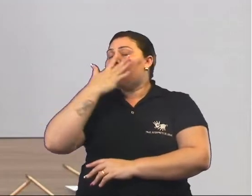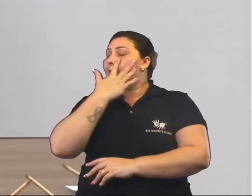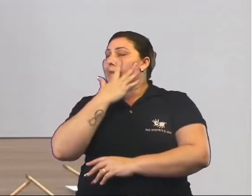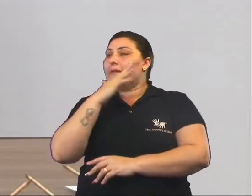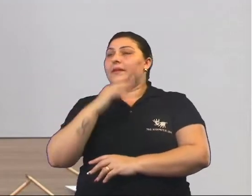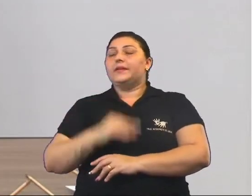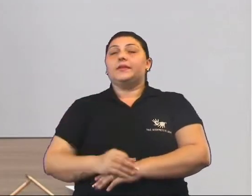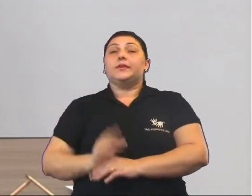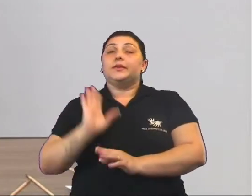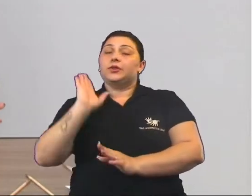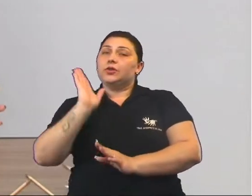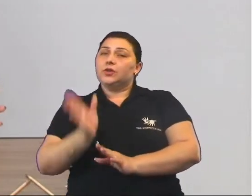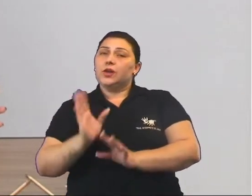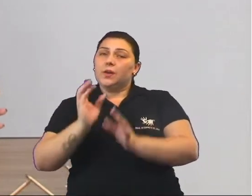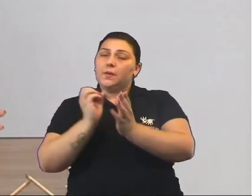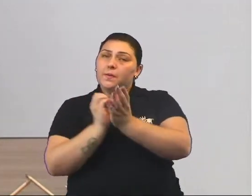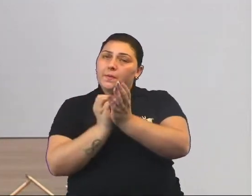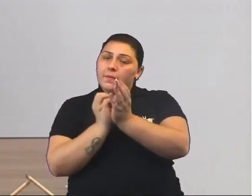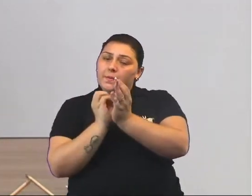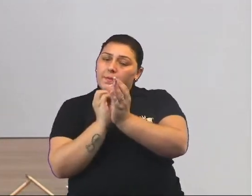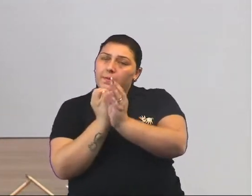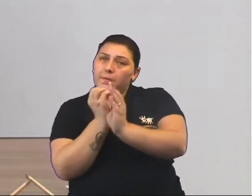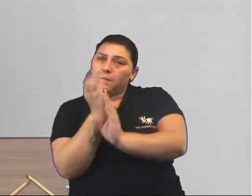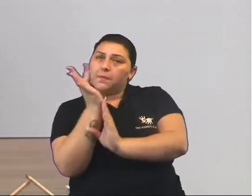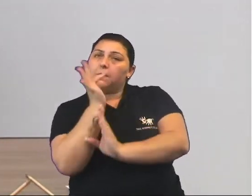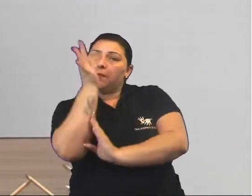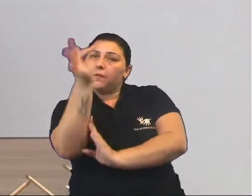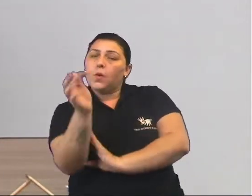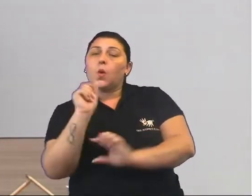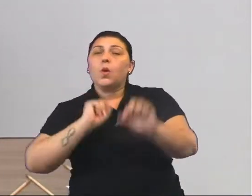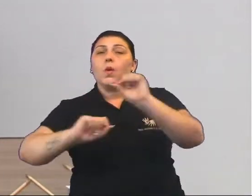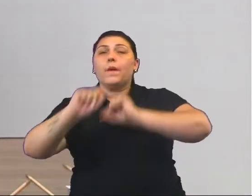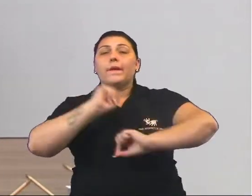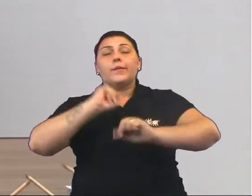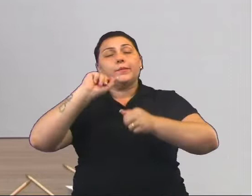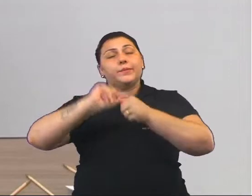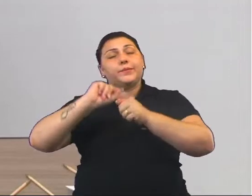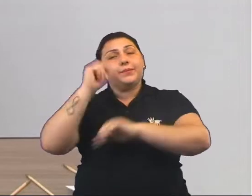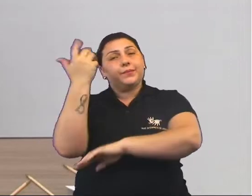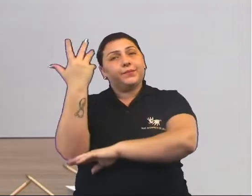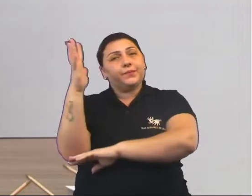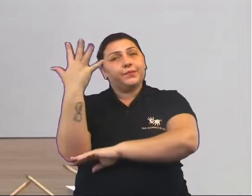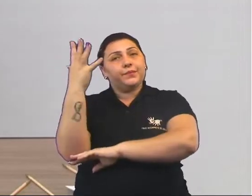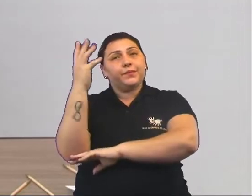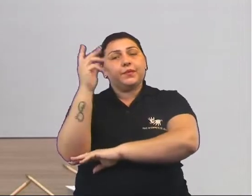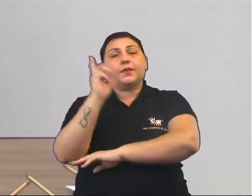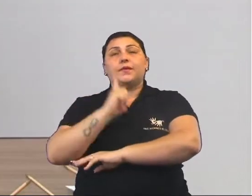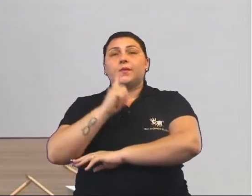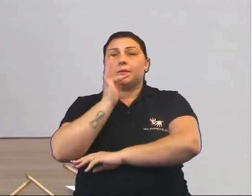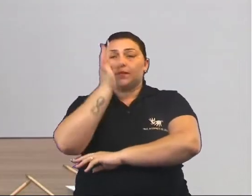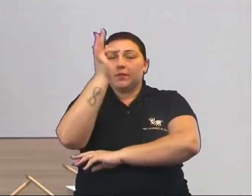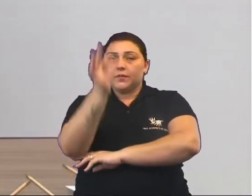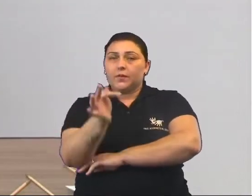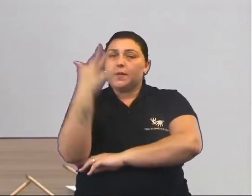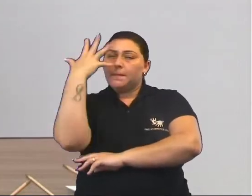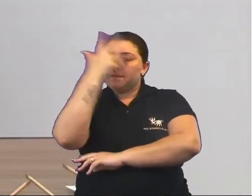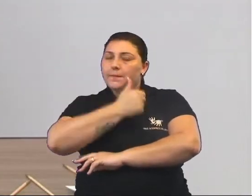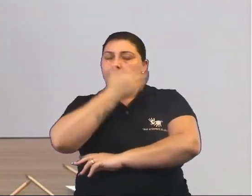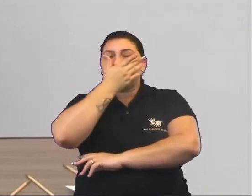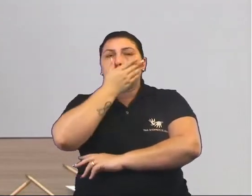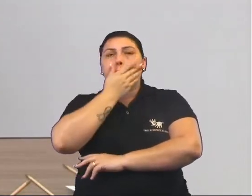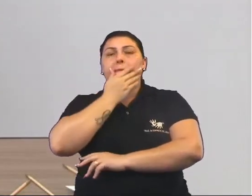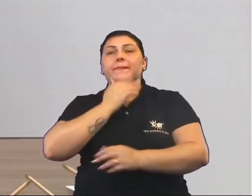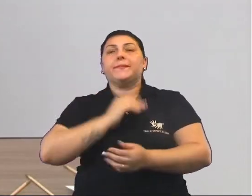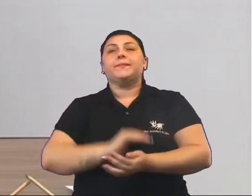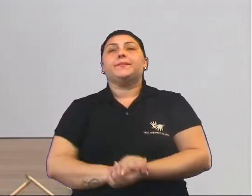bem bonita, já está florando. E o que fez com que essa planta florasse e fique assim bem